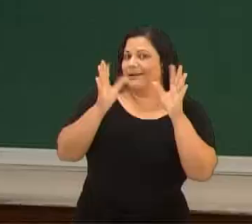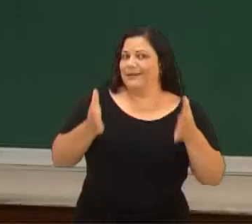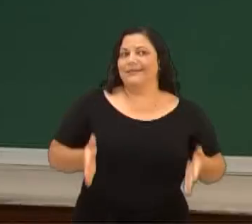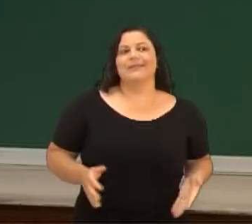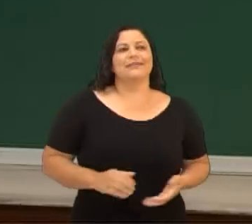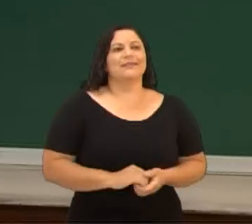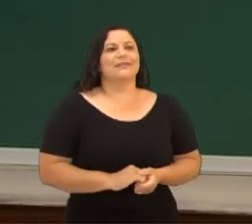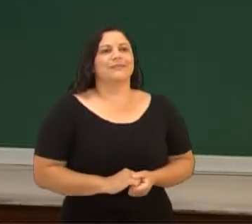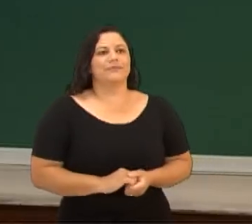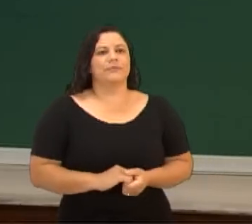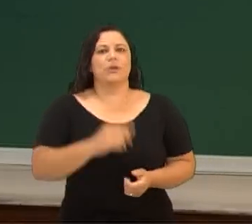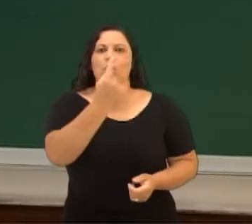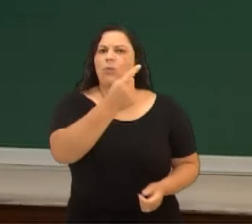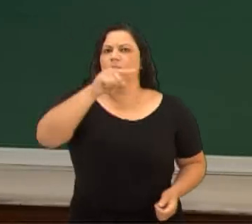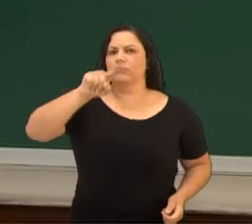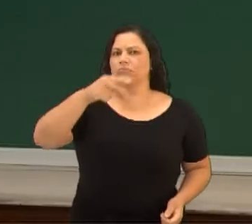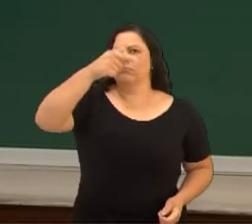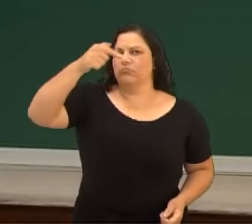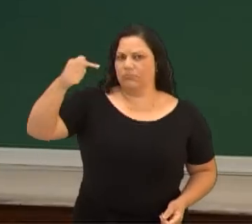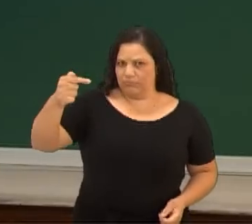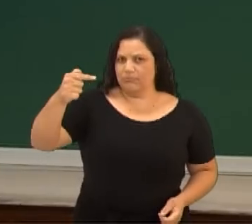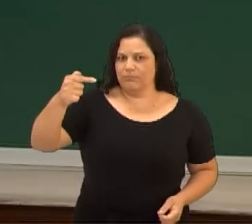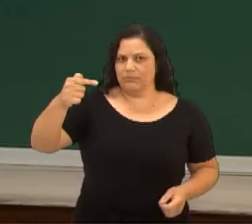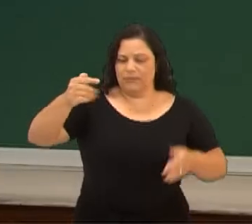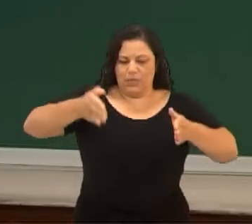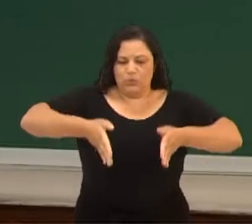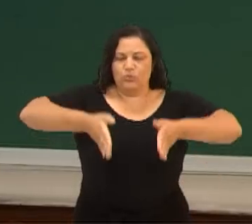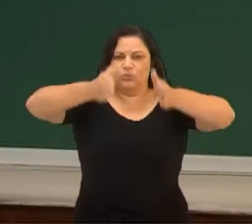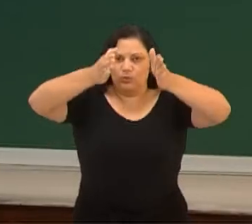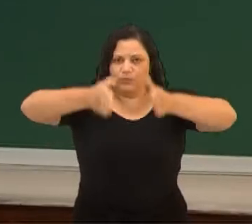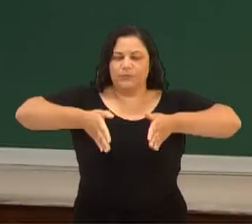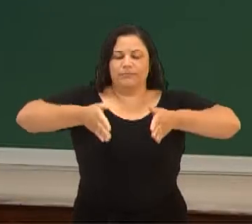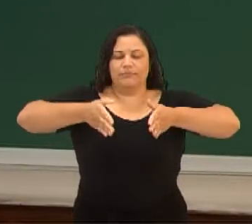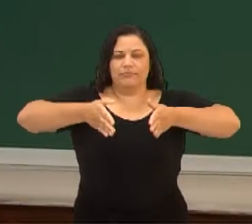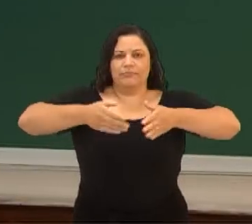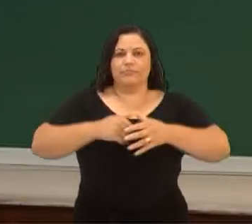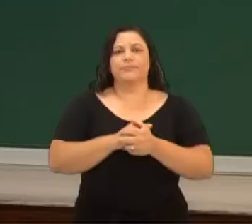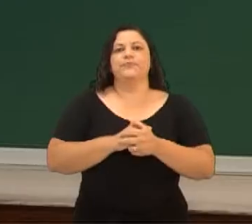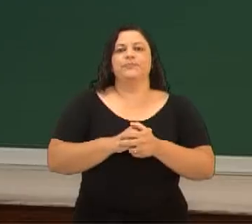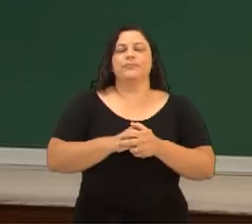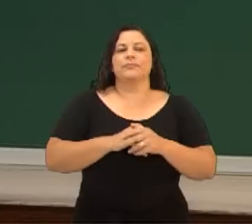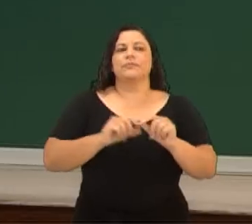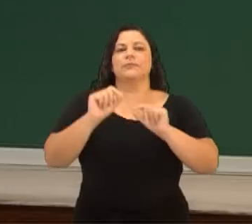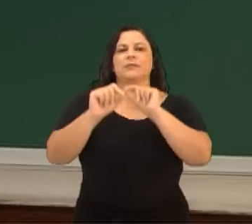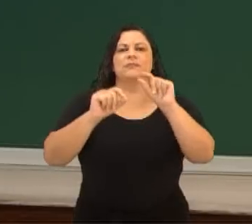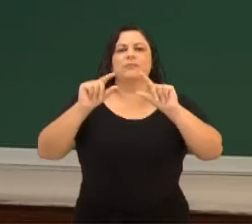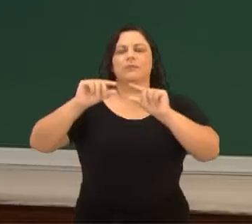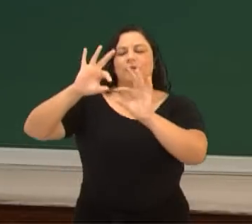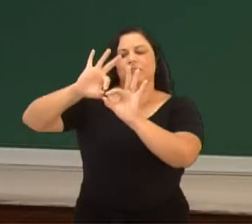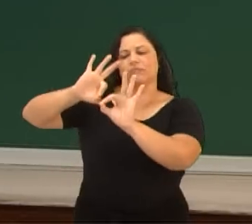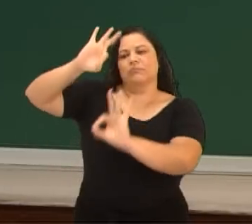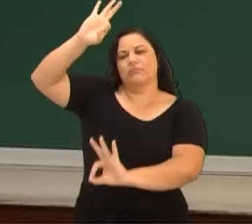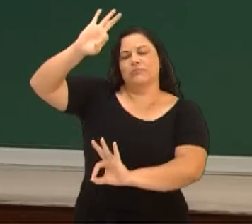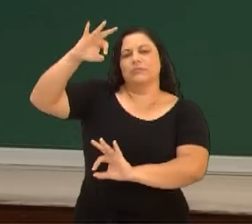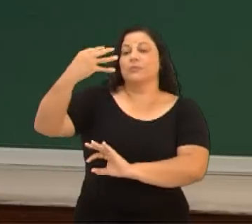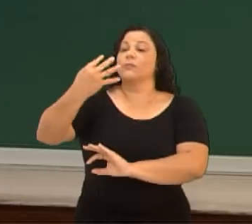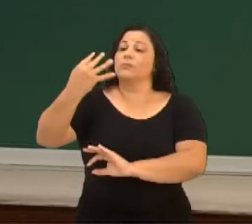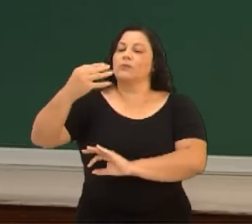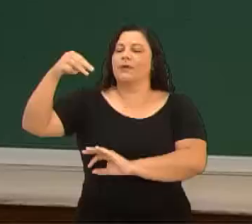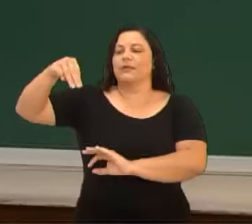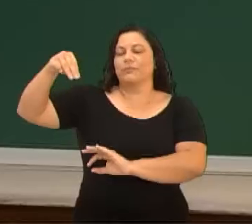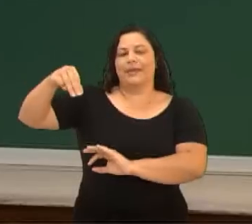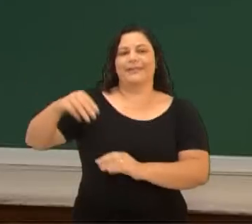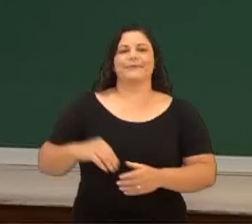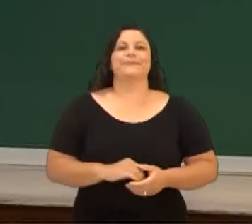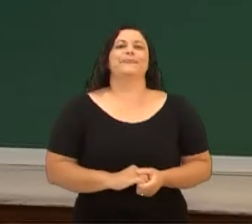temos aqui 1,7 de comprimento pela altura ali de 4 metros. Ou